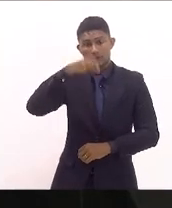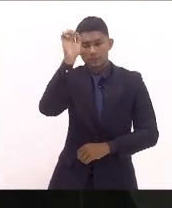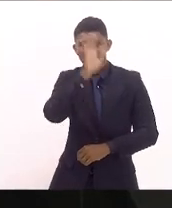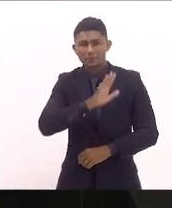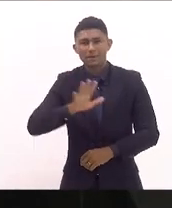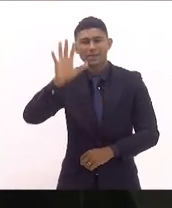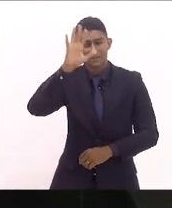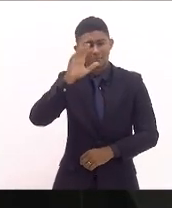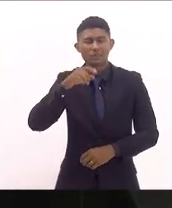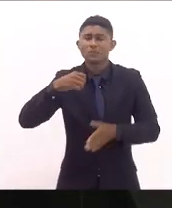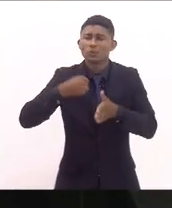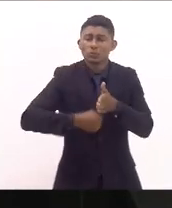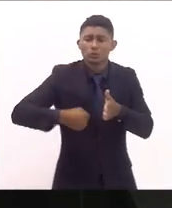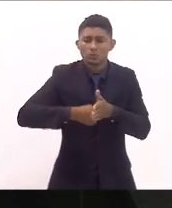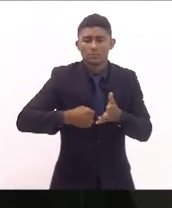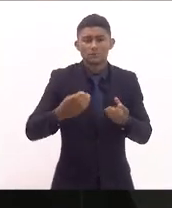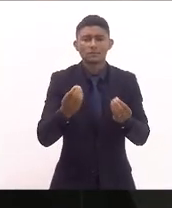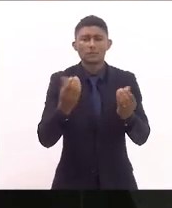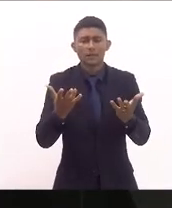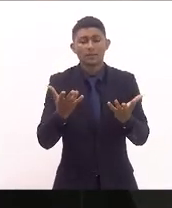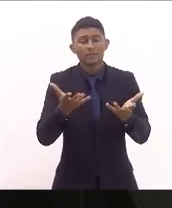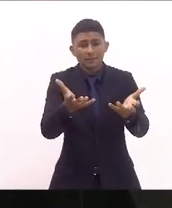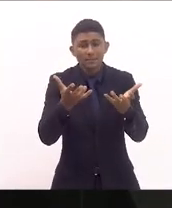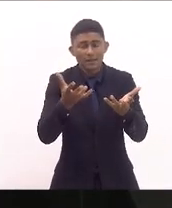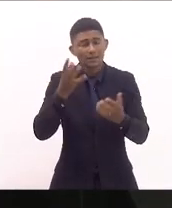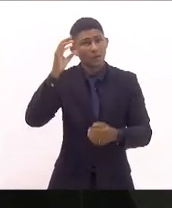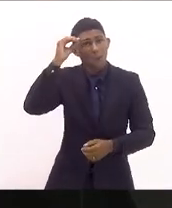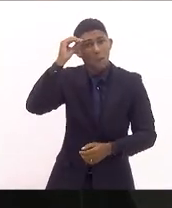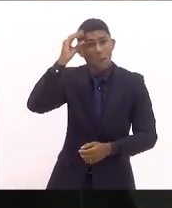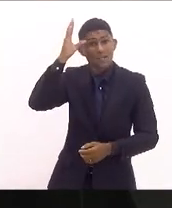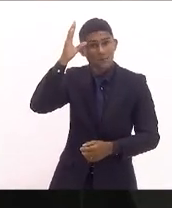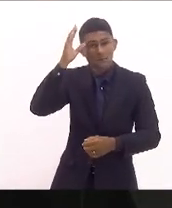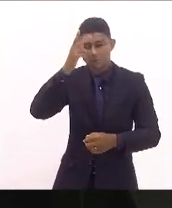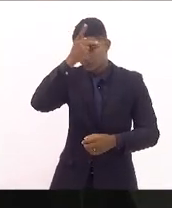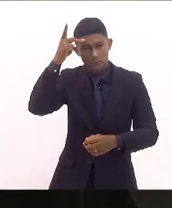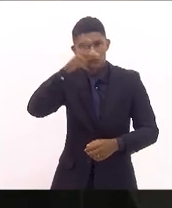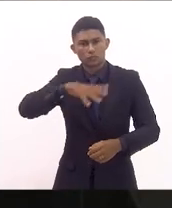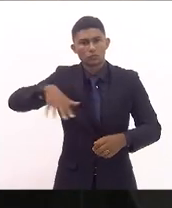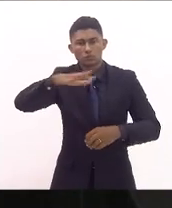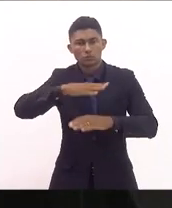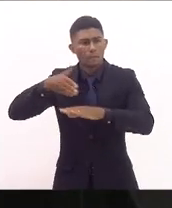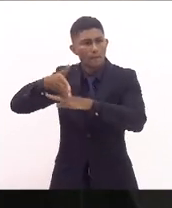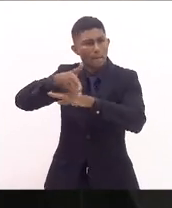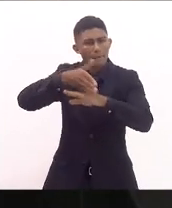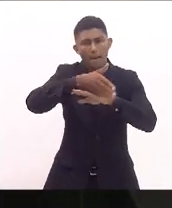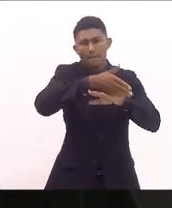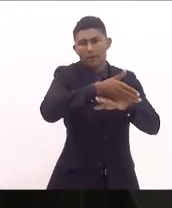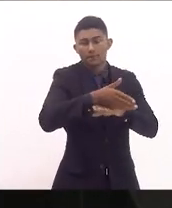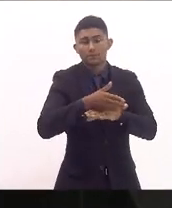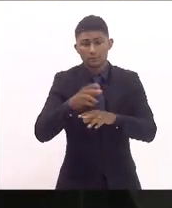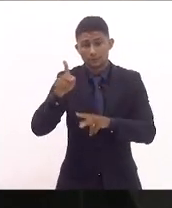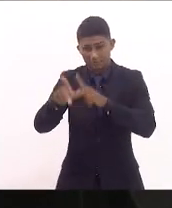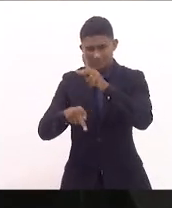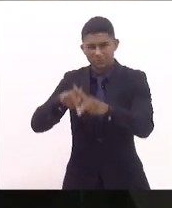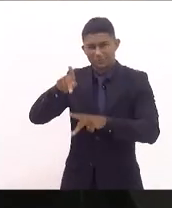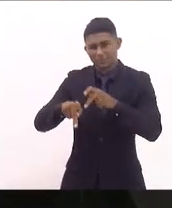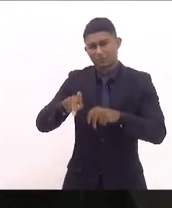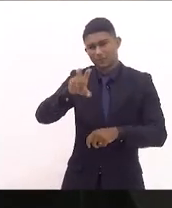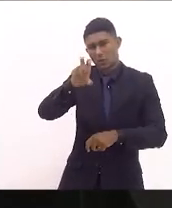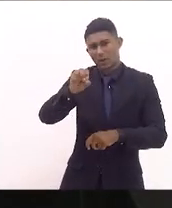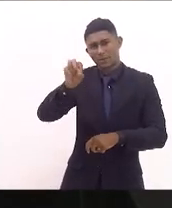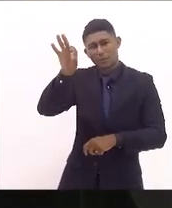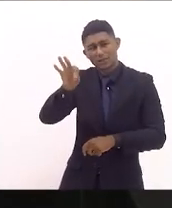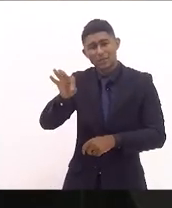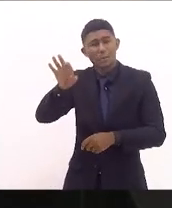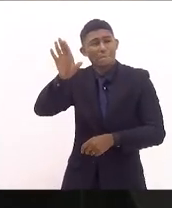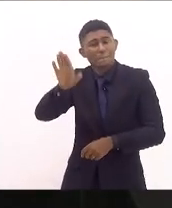universalizar o acesso ao conhecimento em menos de cinquenta por cento da nossa população consegue